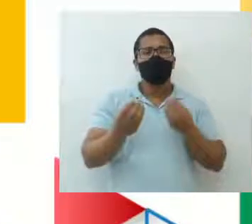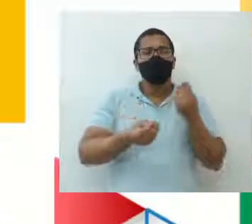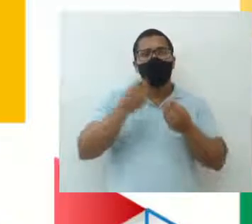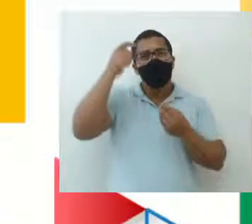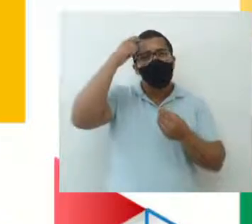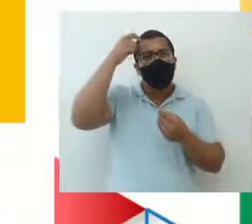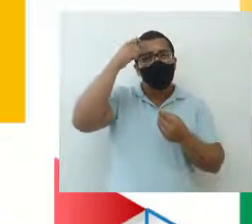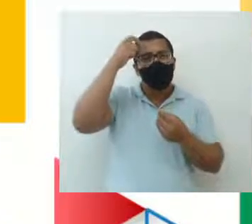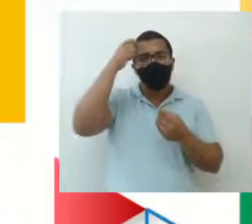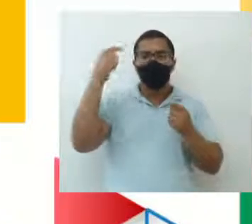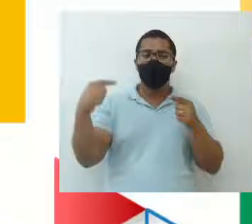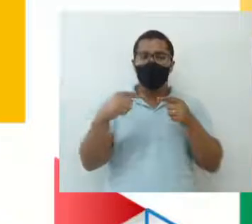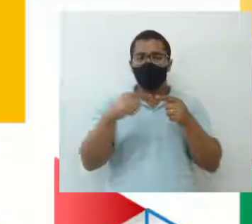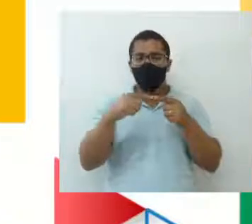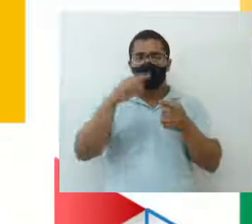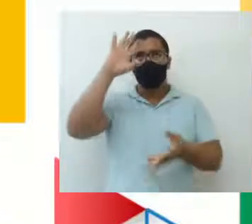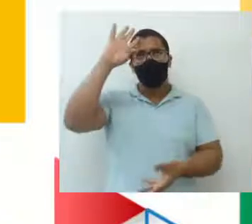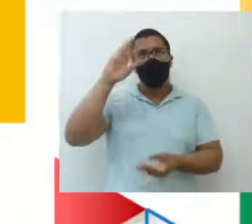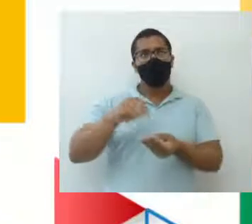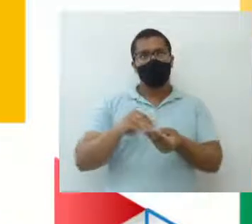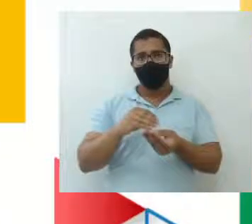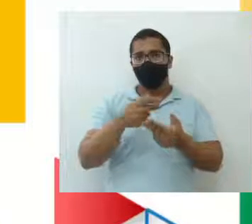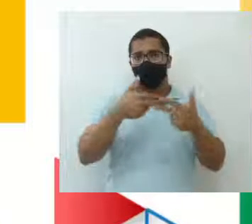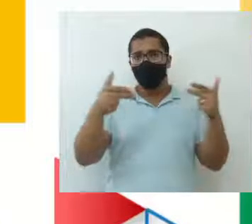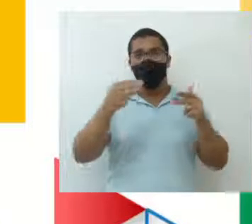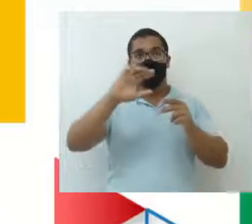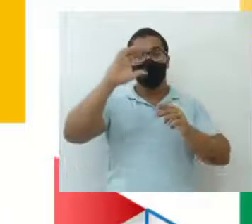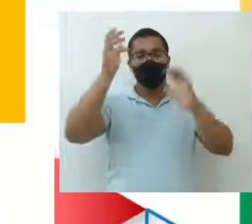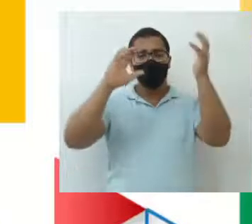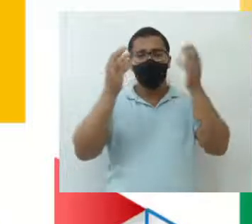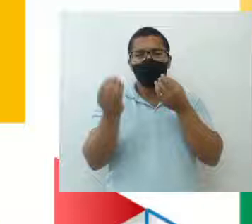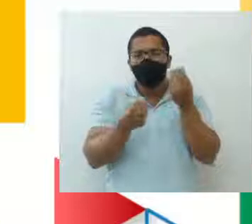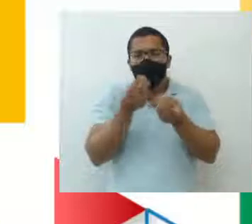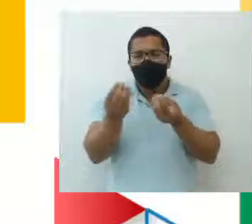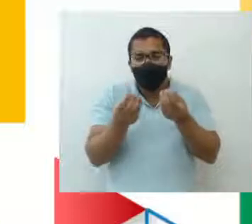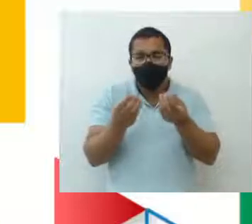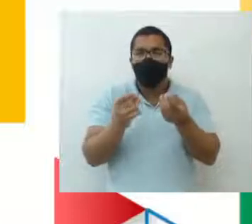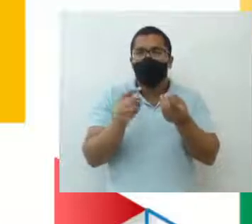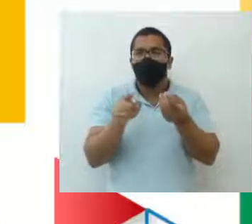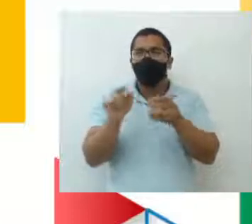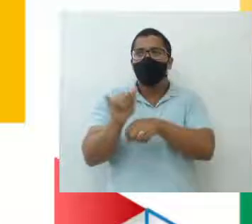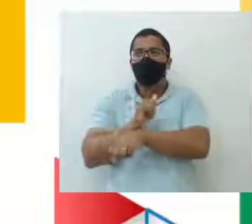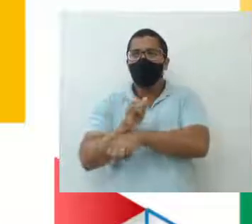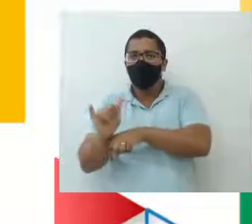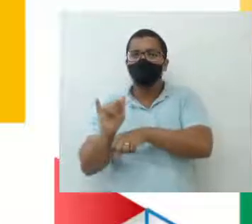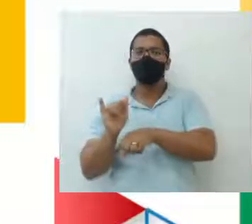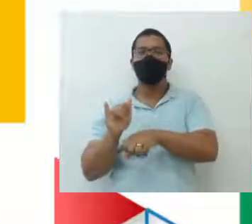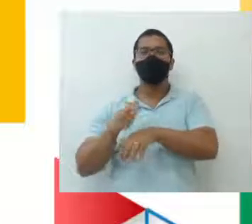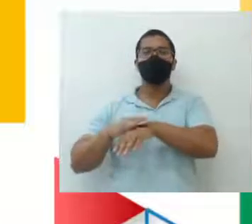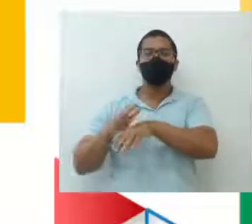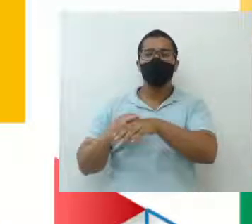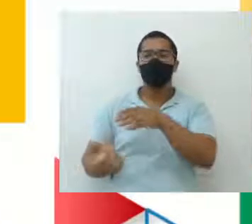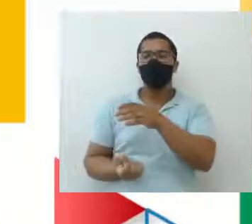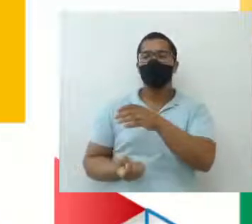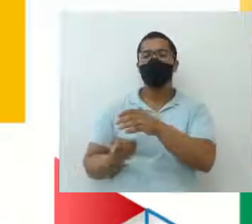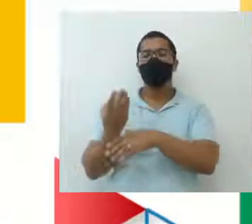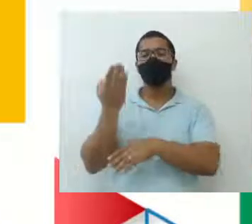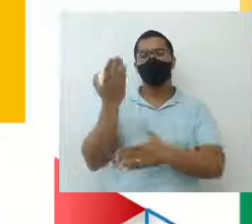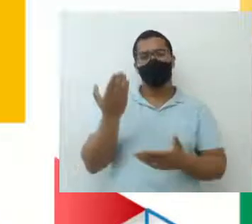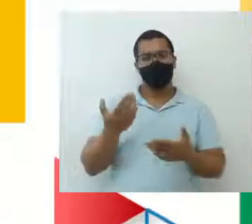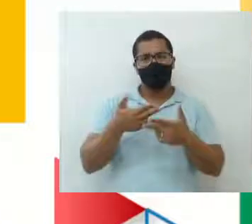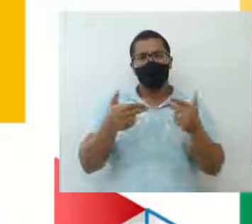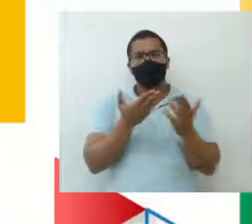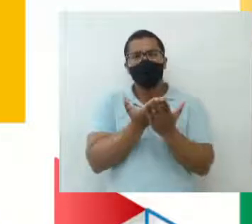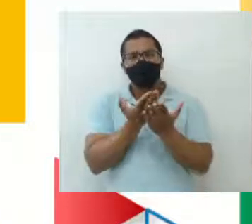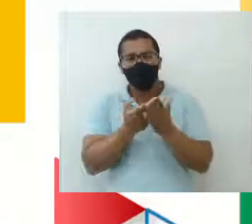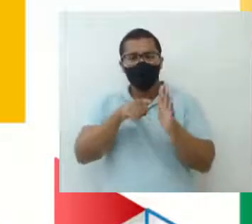consciência interpreta os fenômenos, certo? Esse método, essa forma de verificar o estudo,